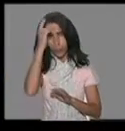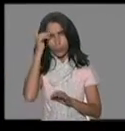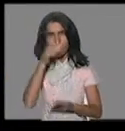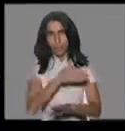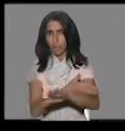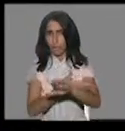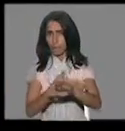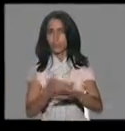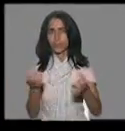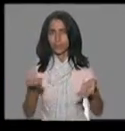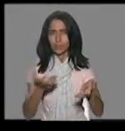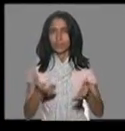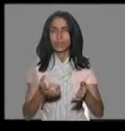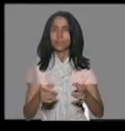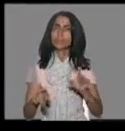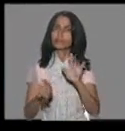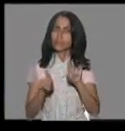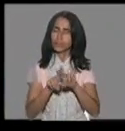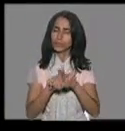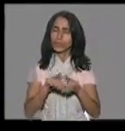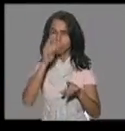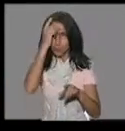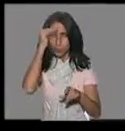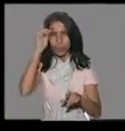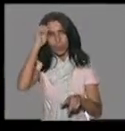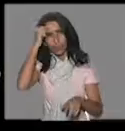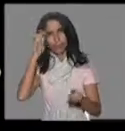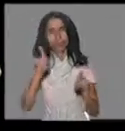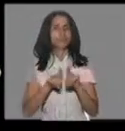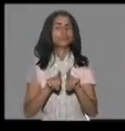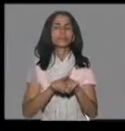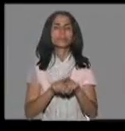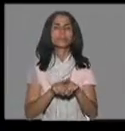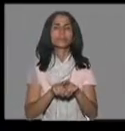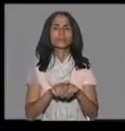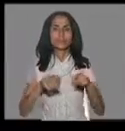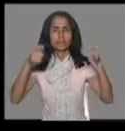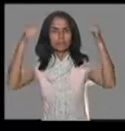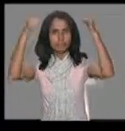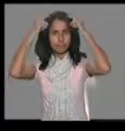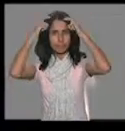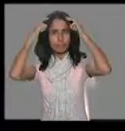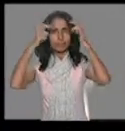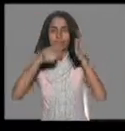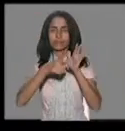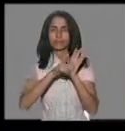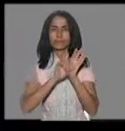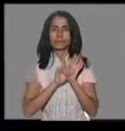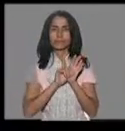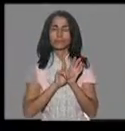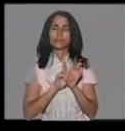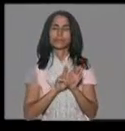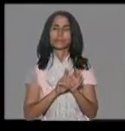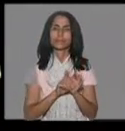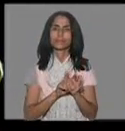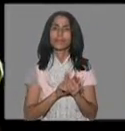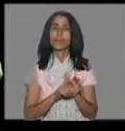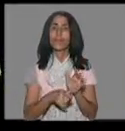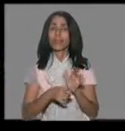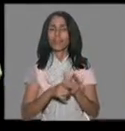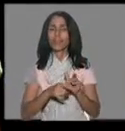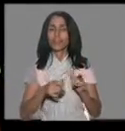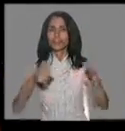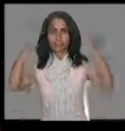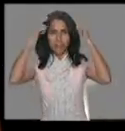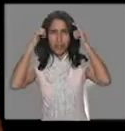investir o turbante para as pessoas negras também porque a gente às vezes se coroa antes mesmo dia se tornar a rainha